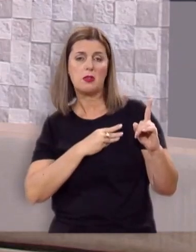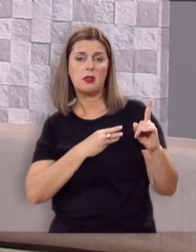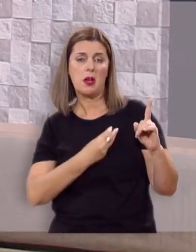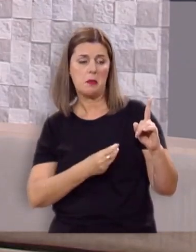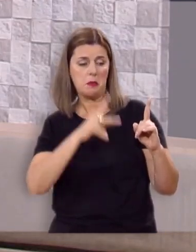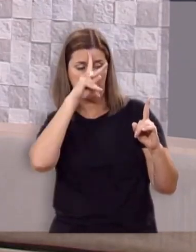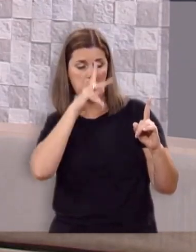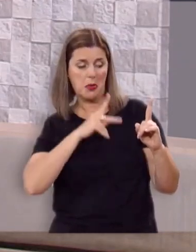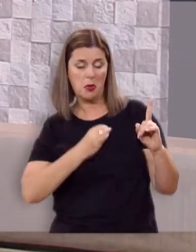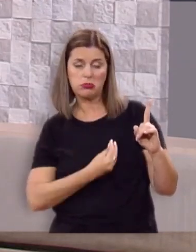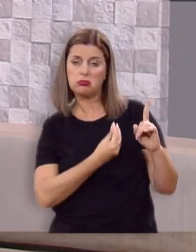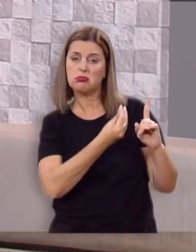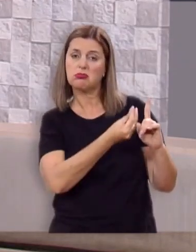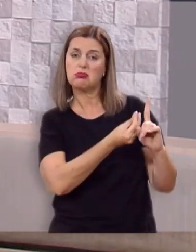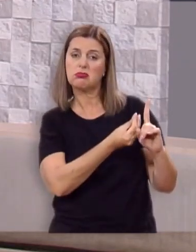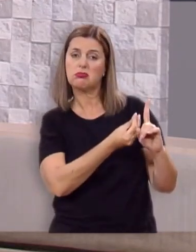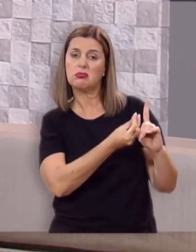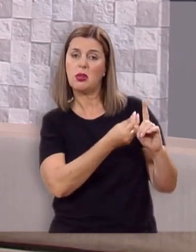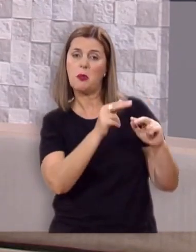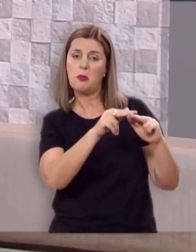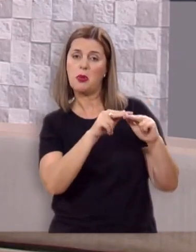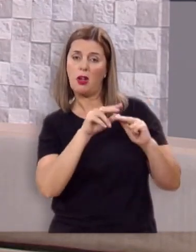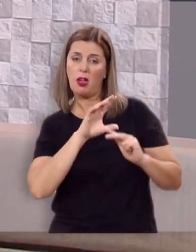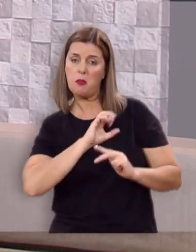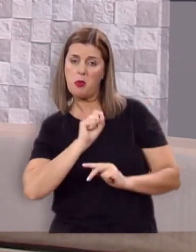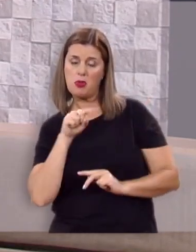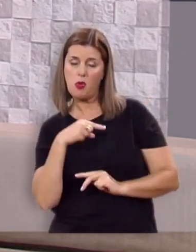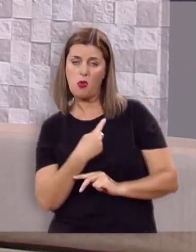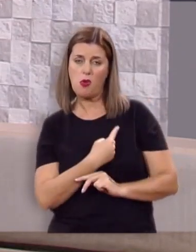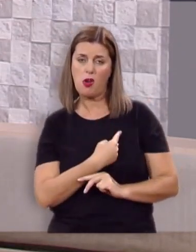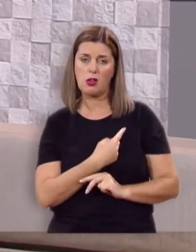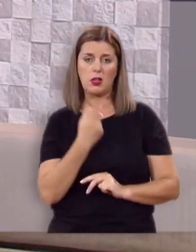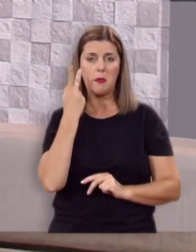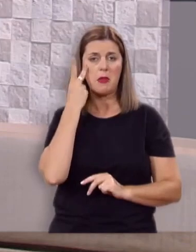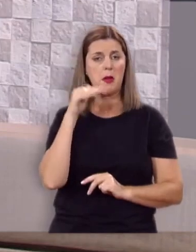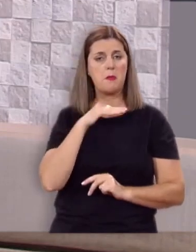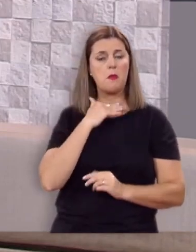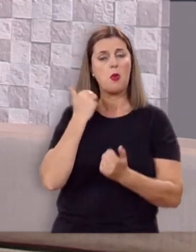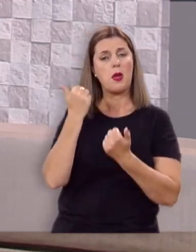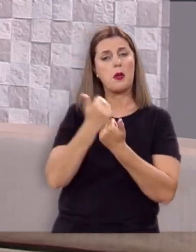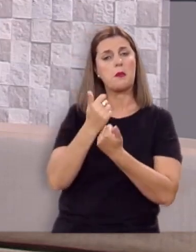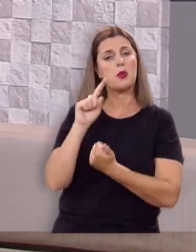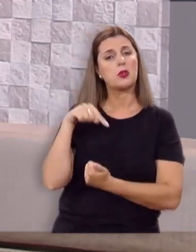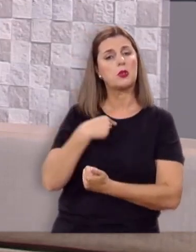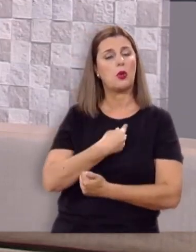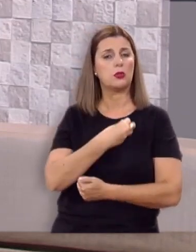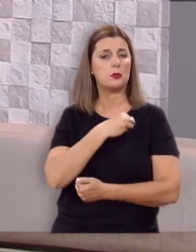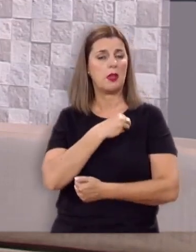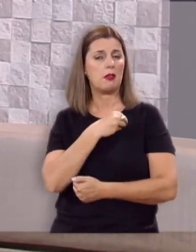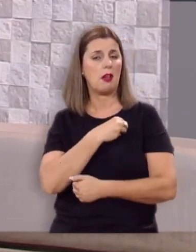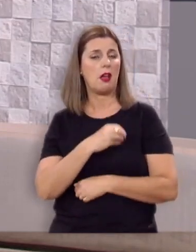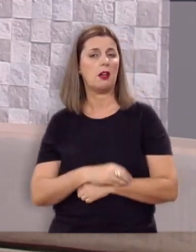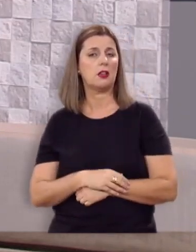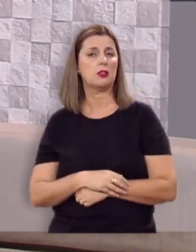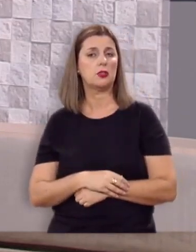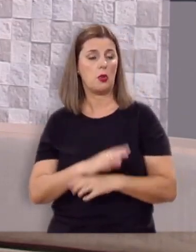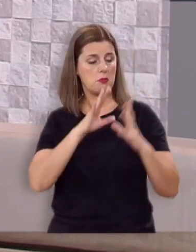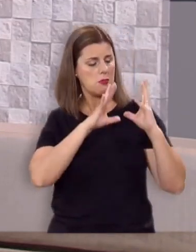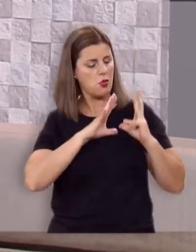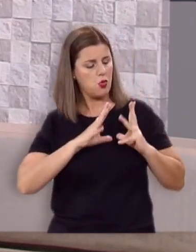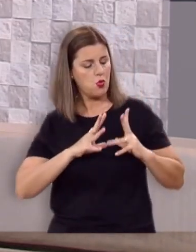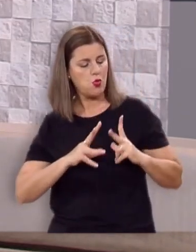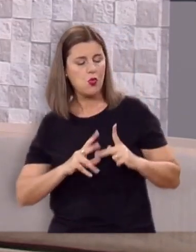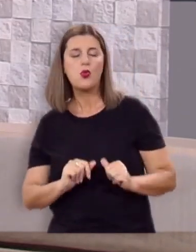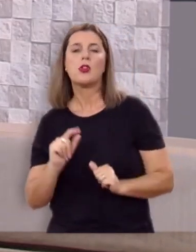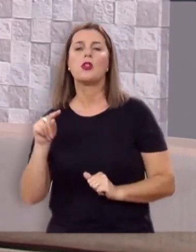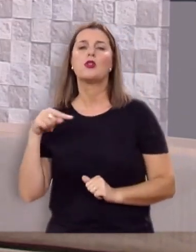E se entregou, diz a Bíblia, por amor de nós, para morrer pelos nossos pecados e